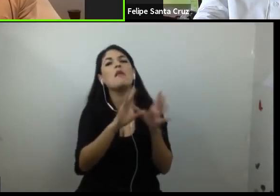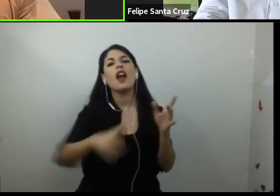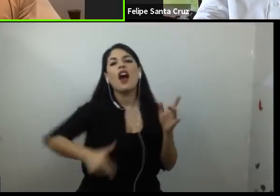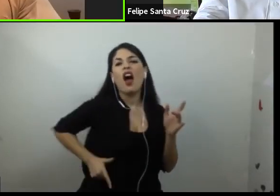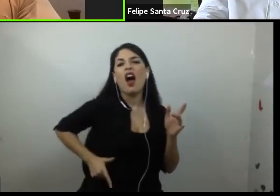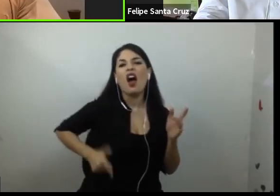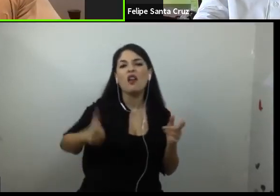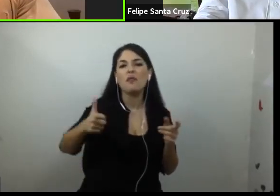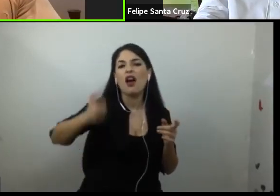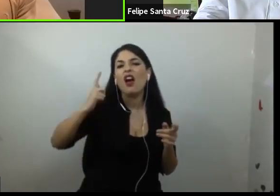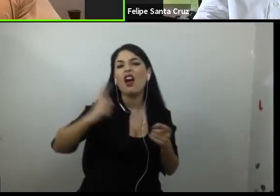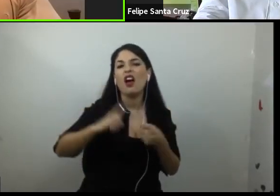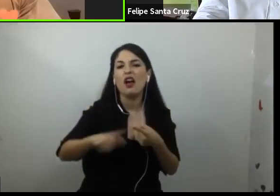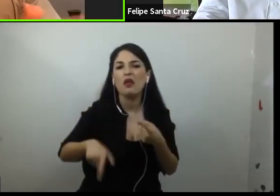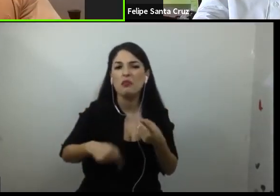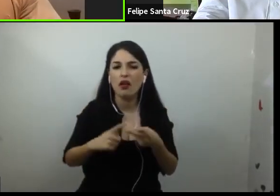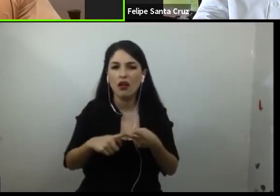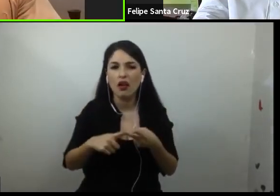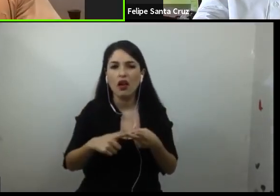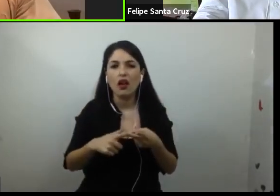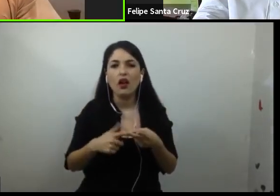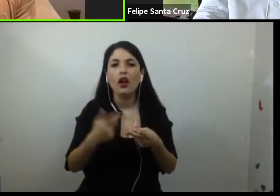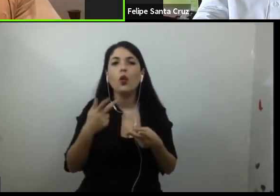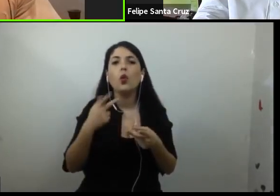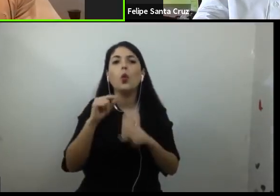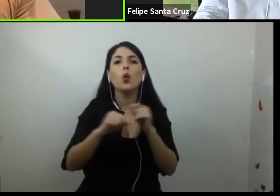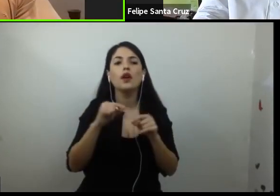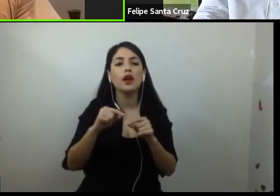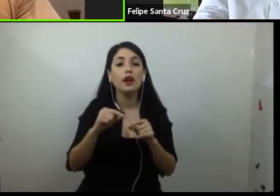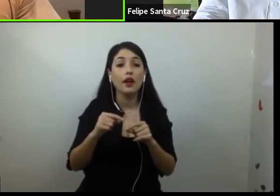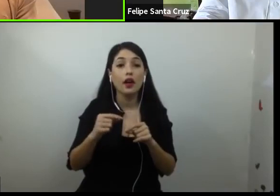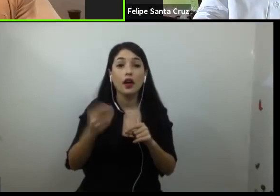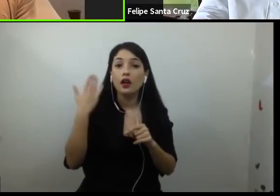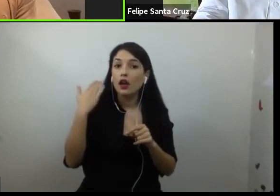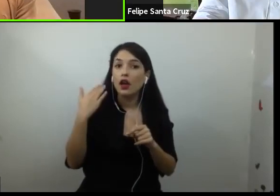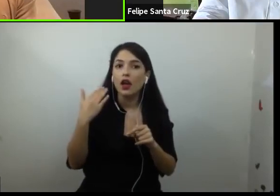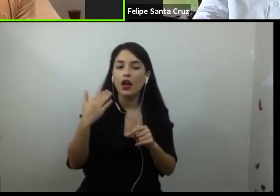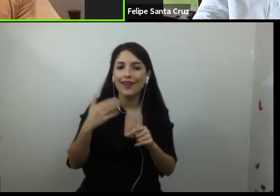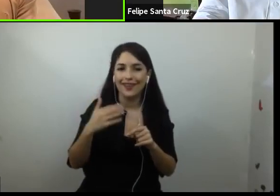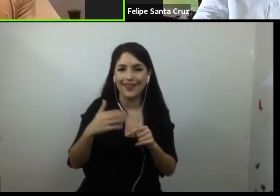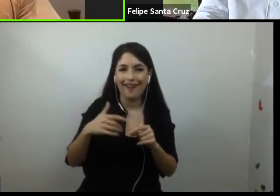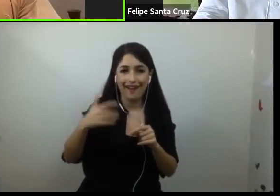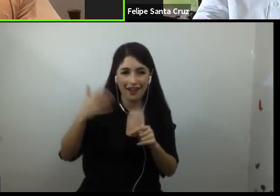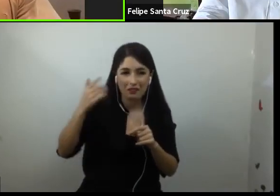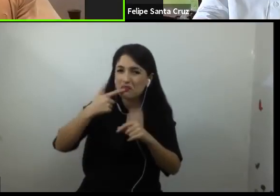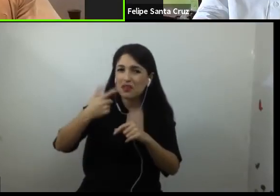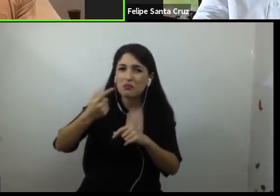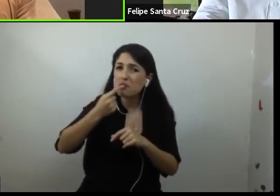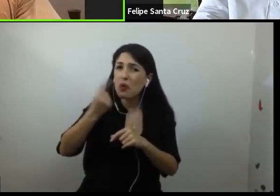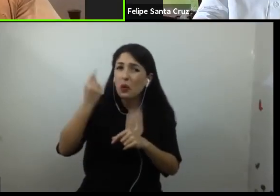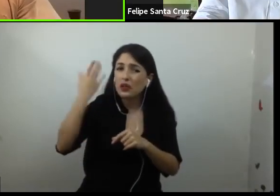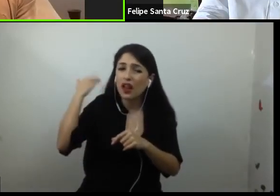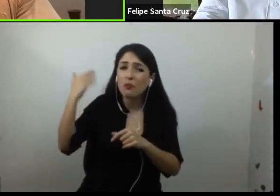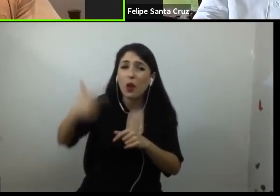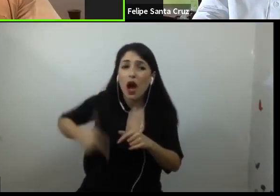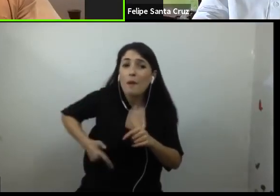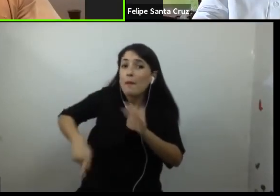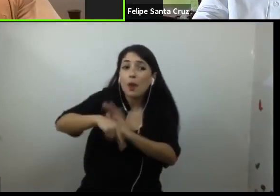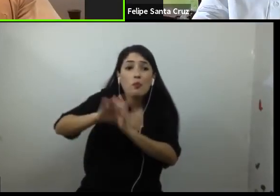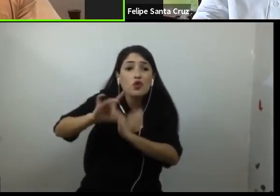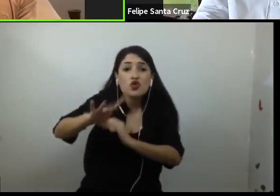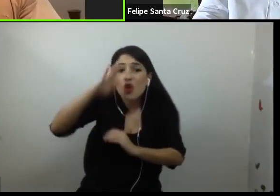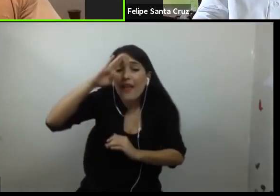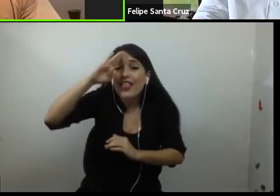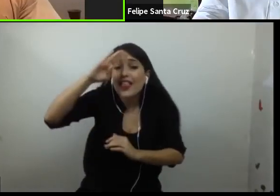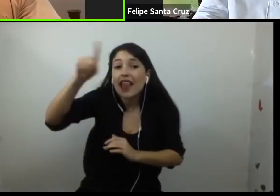de importação de armas que até outro dia eram privativas das Forças Armadas, de impedir que o próprio Exército